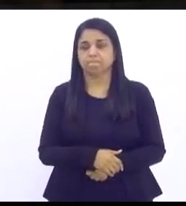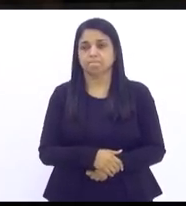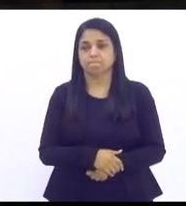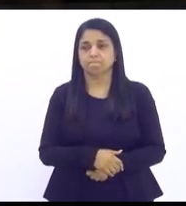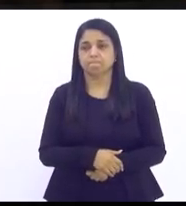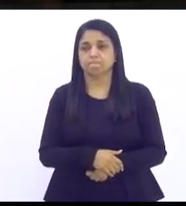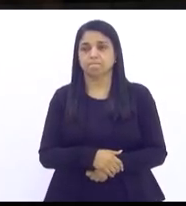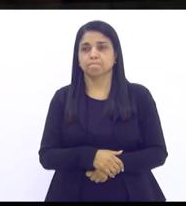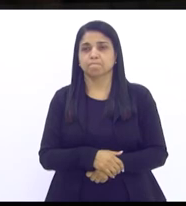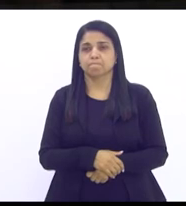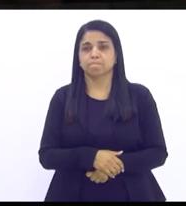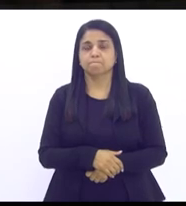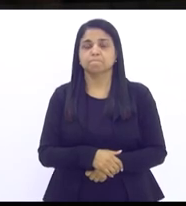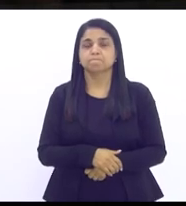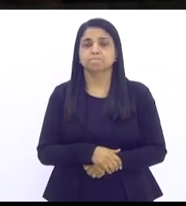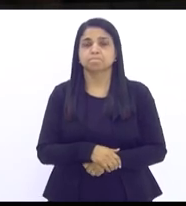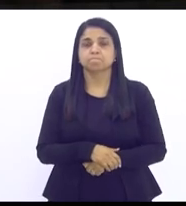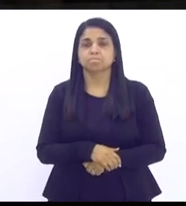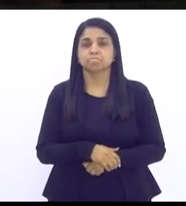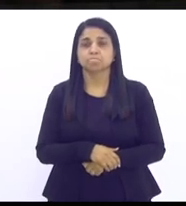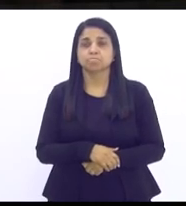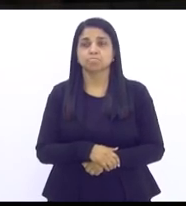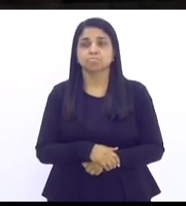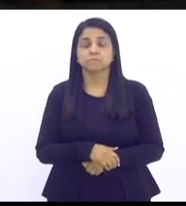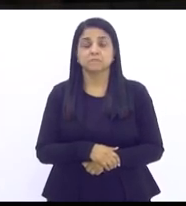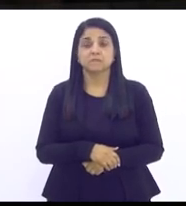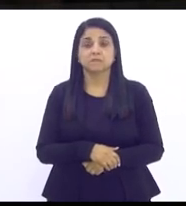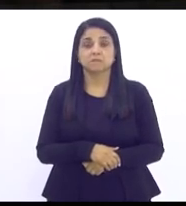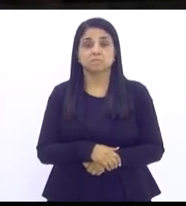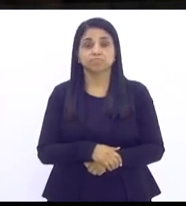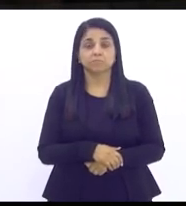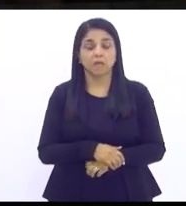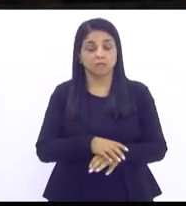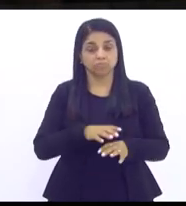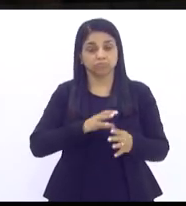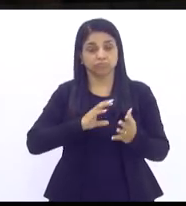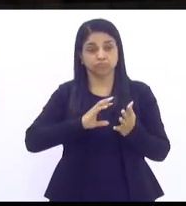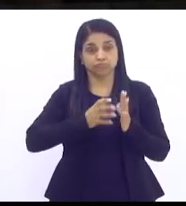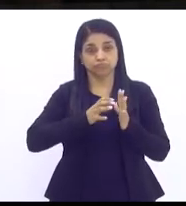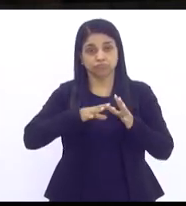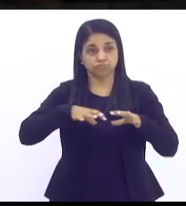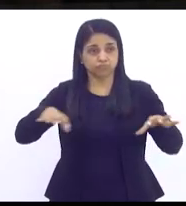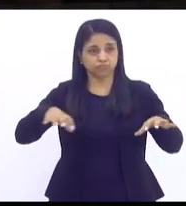e aí as posições se dividiram, senhor presidente.